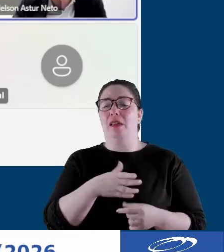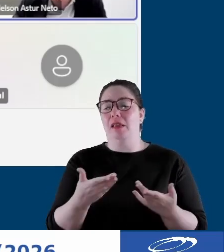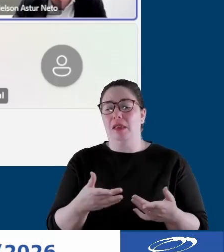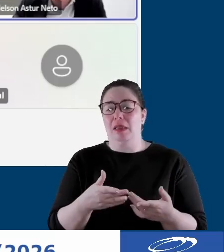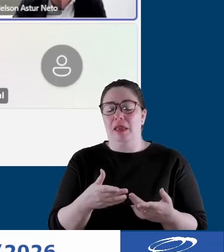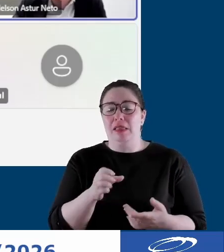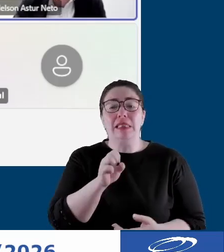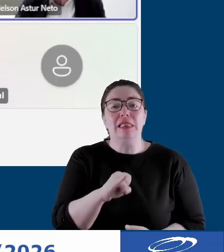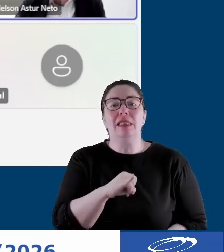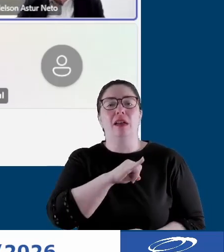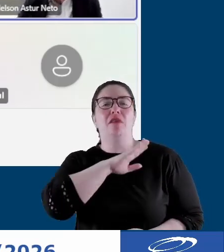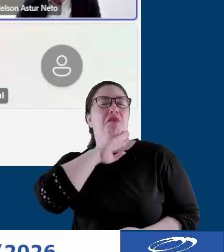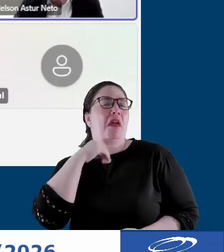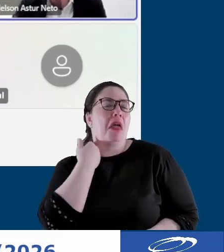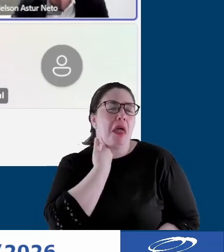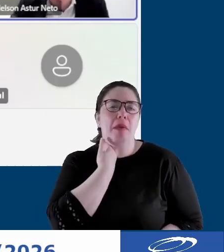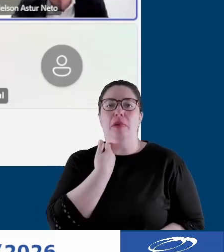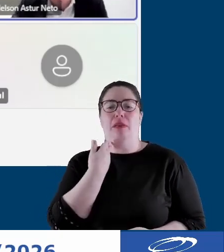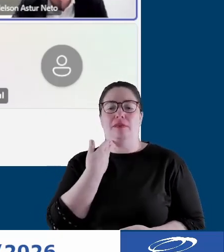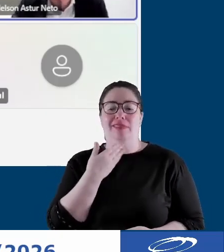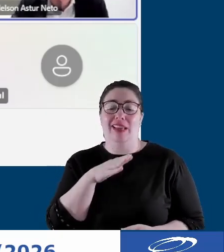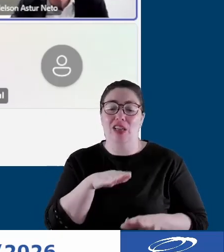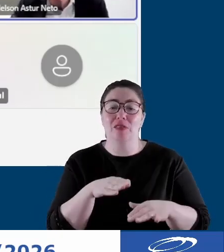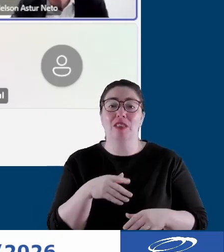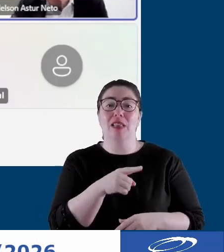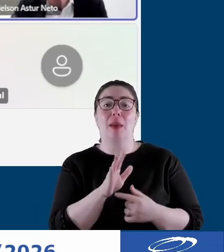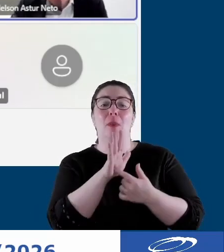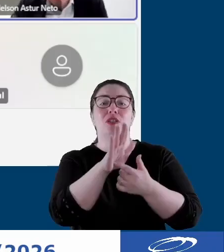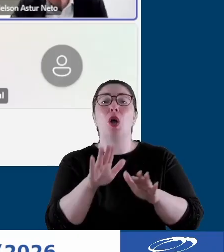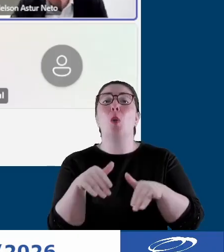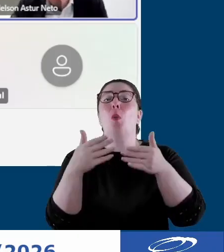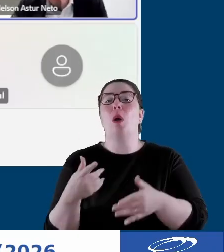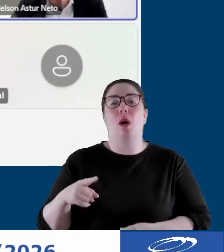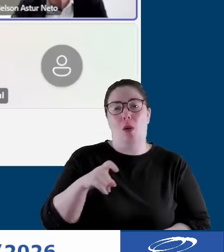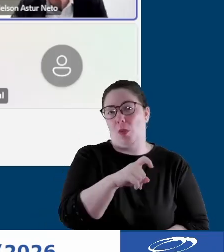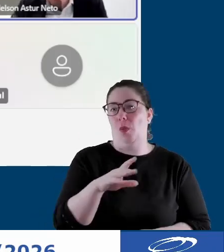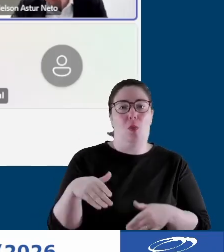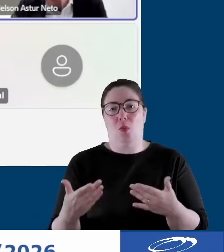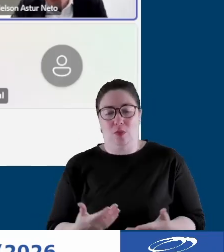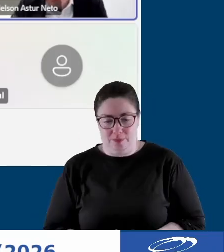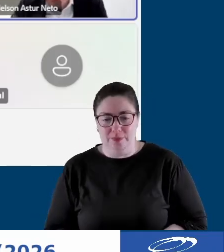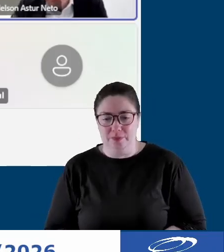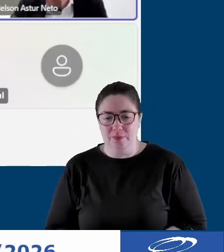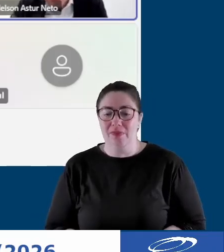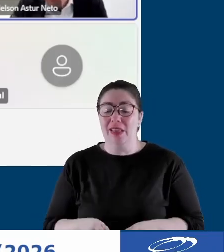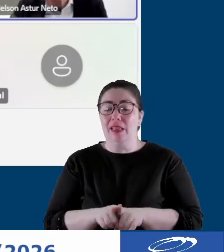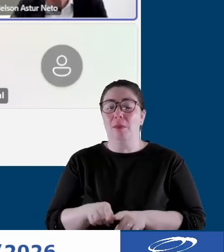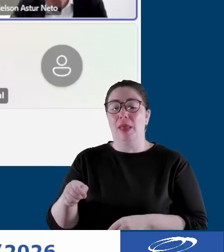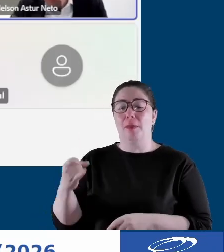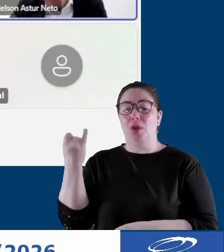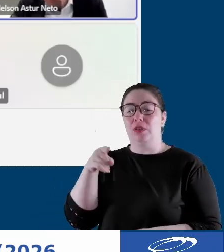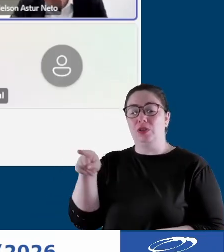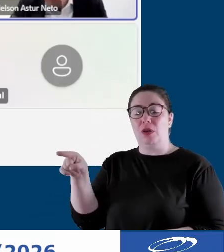te dá a bactéria envolvida. Ficar sempre de olho na segunda curva do PCR. O PCR